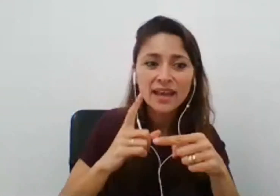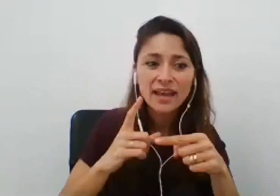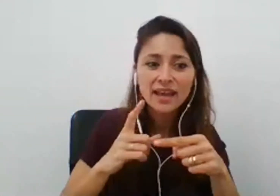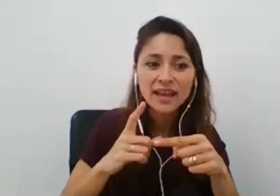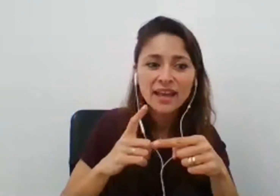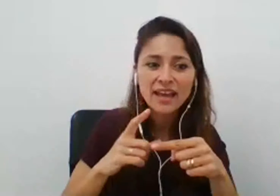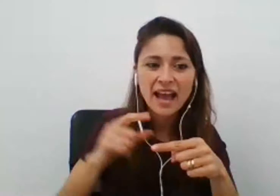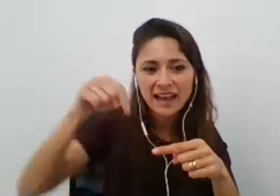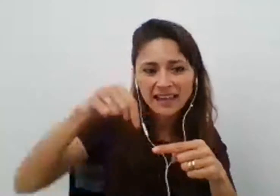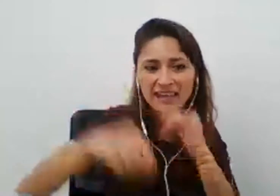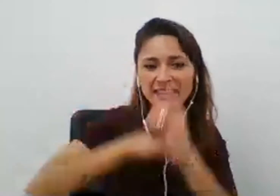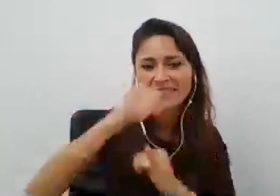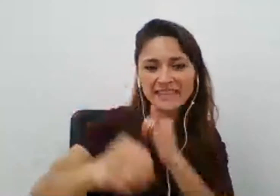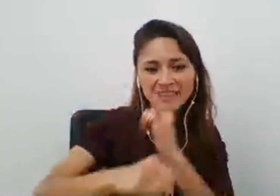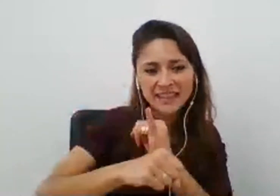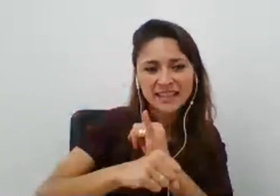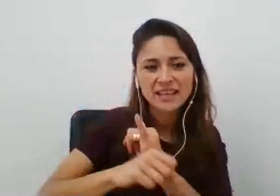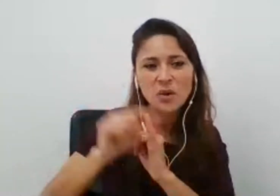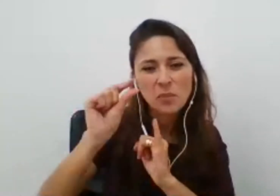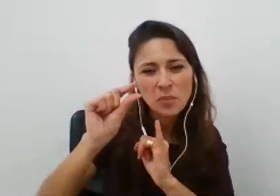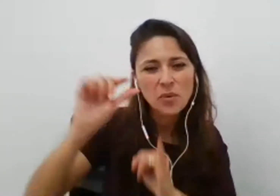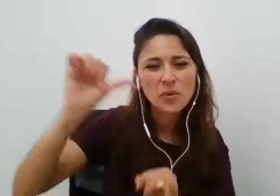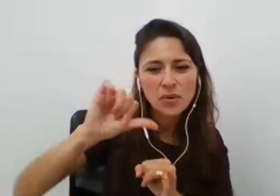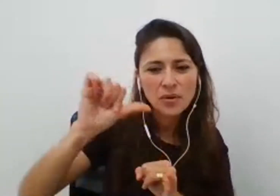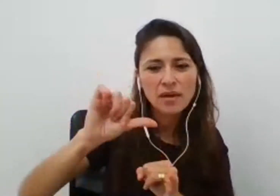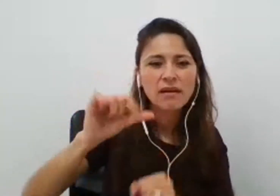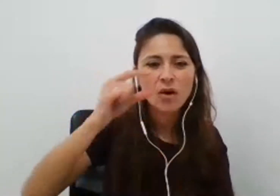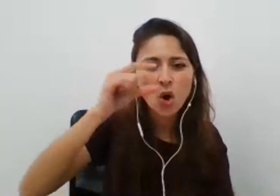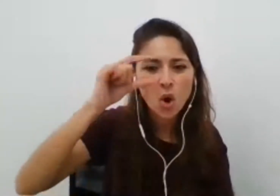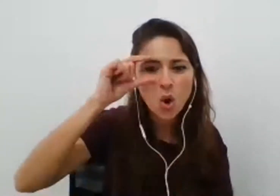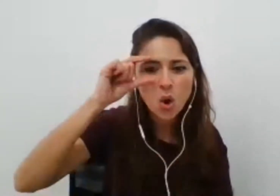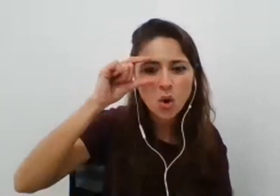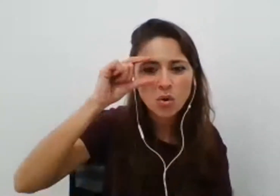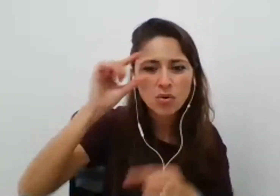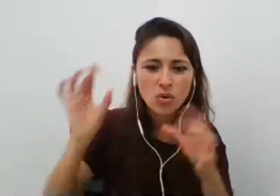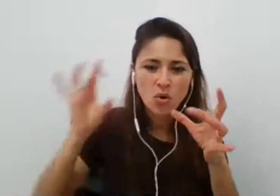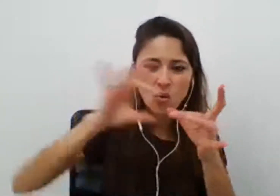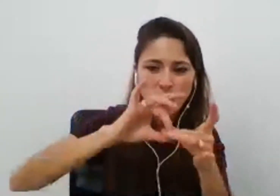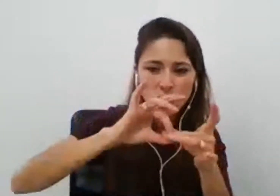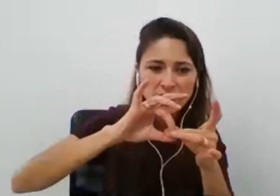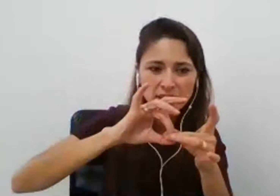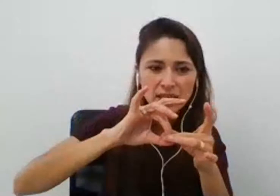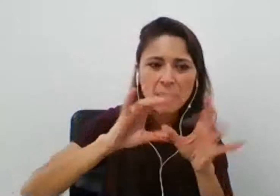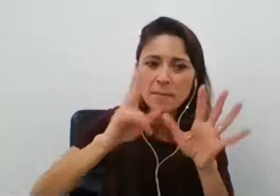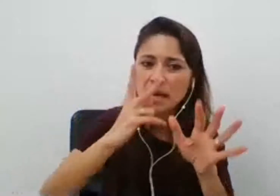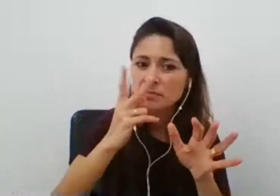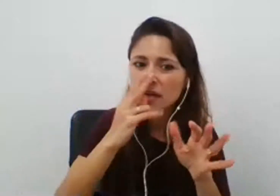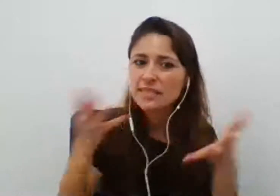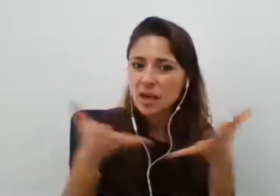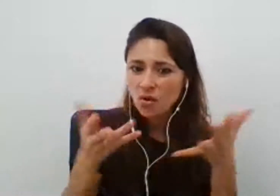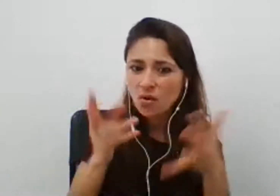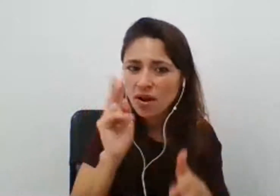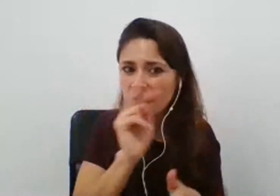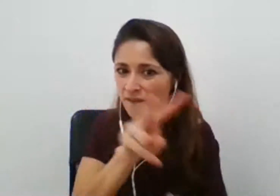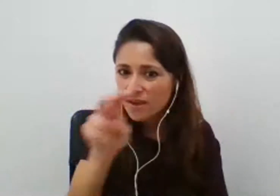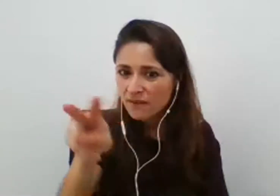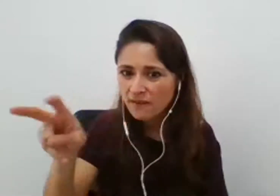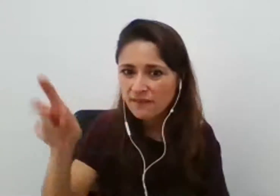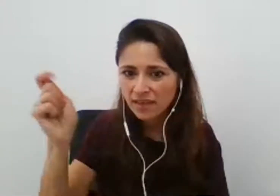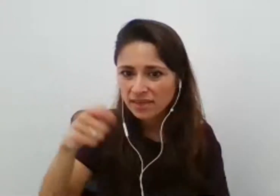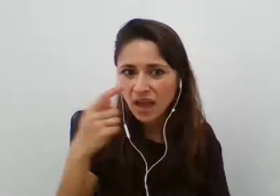um sinalzinho de internet. Aí, para conectar o óculos de novo, vai demorar um tempinho. Talvez é melhor mostrar pelo celular. Mas eu acho que deu para ver Isso, como agora o a óculos gente tá funciona, conseguindo